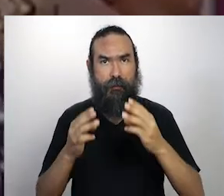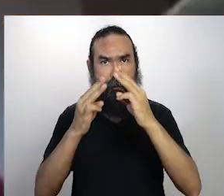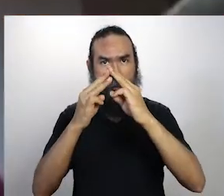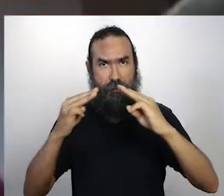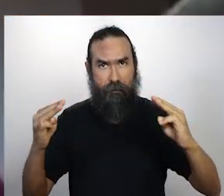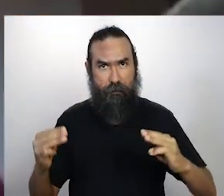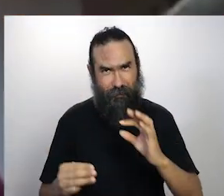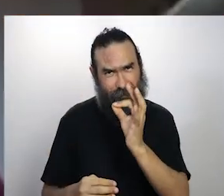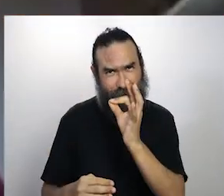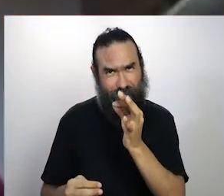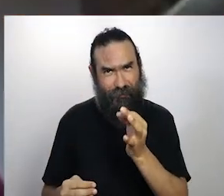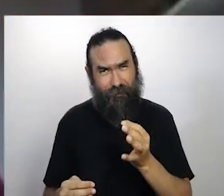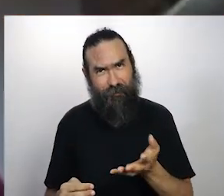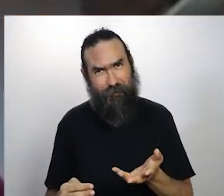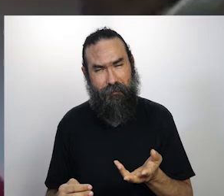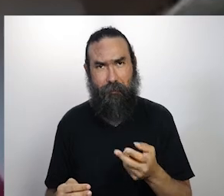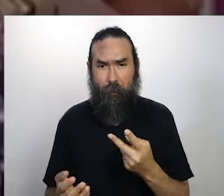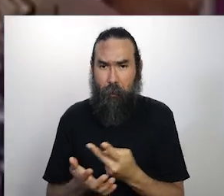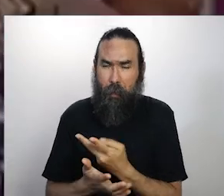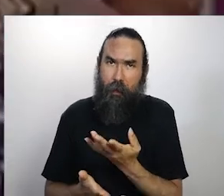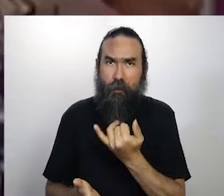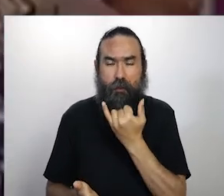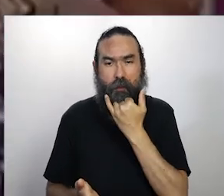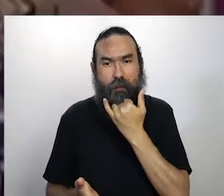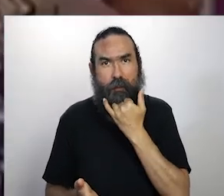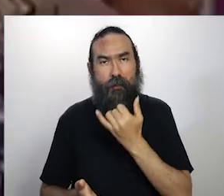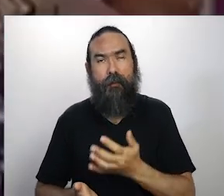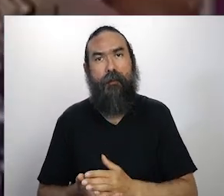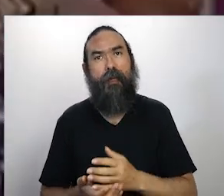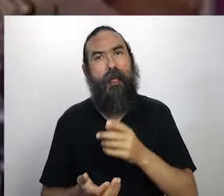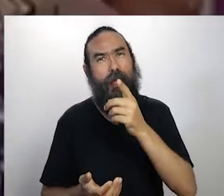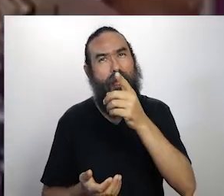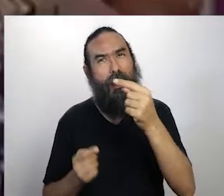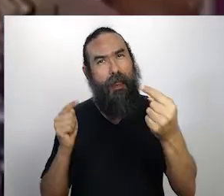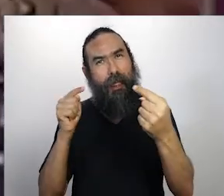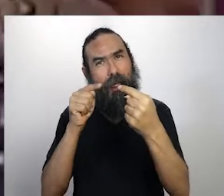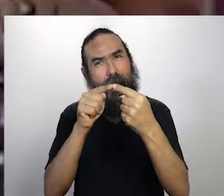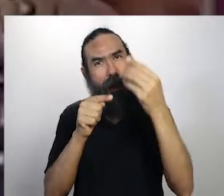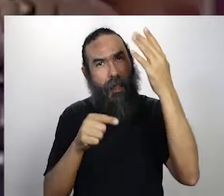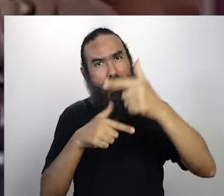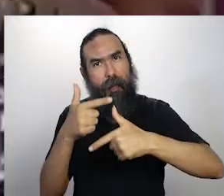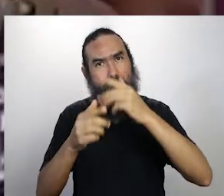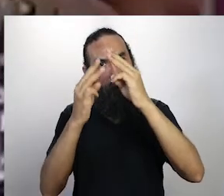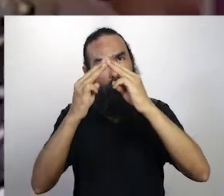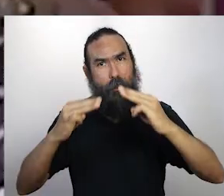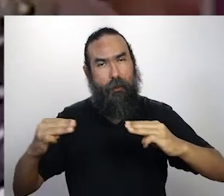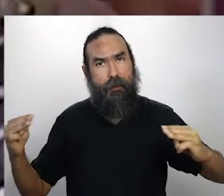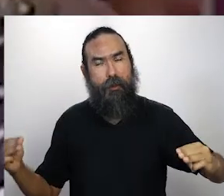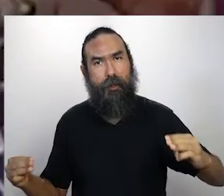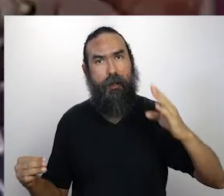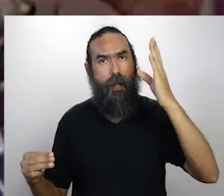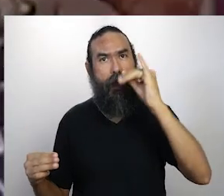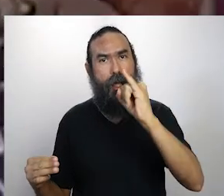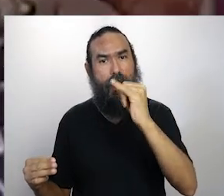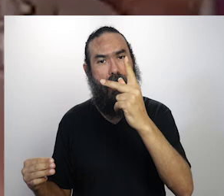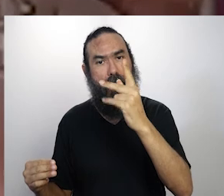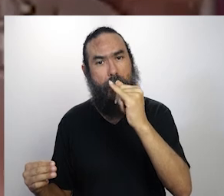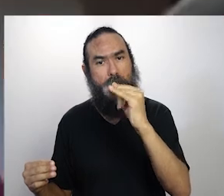a precisão, mas estava completamente ligada ao Museu Paulista, né? Não, no Ipiranga.